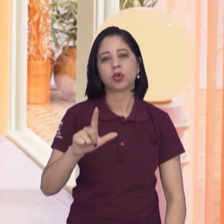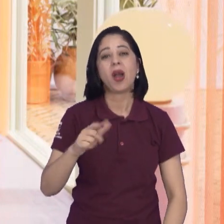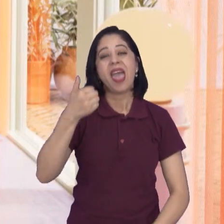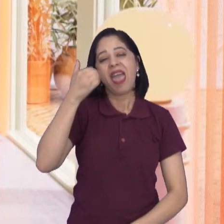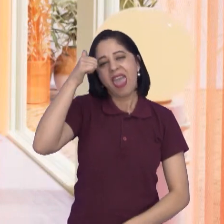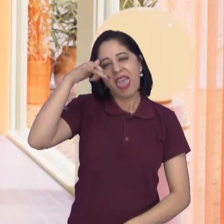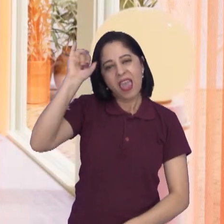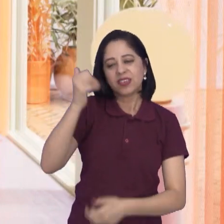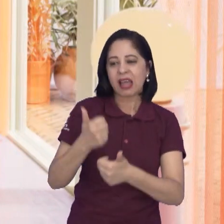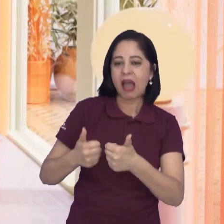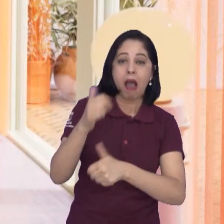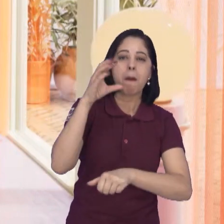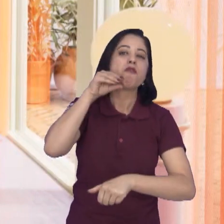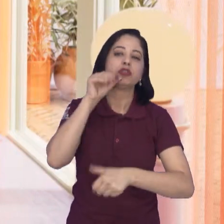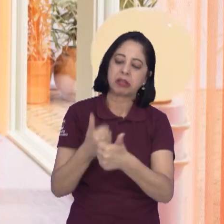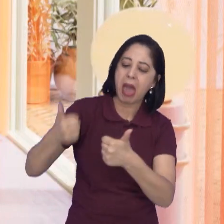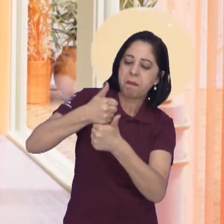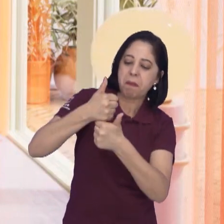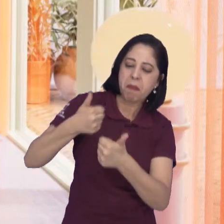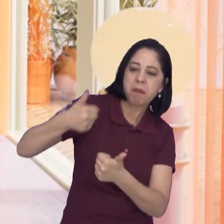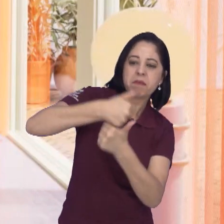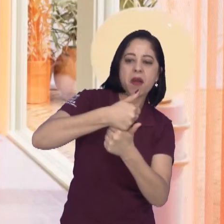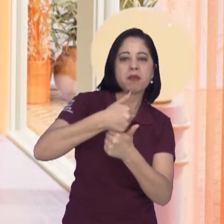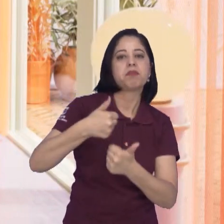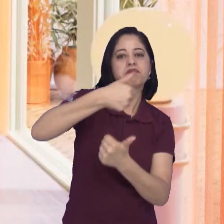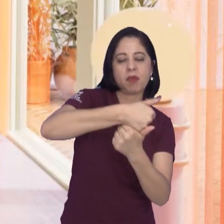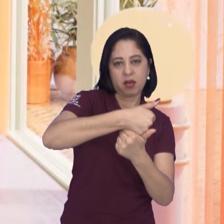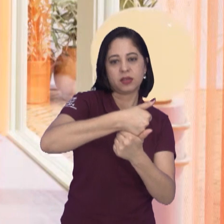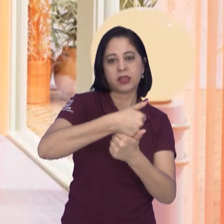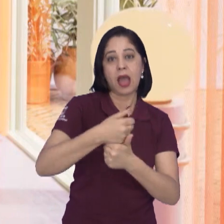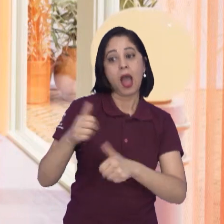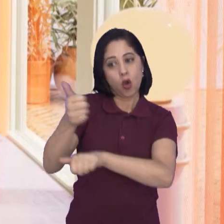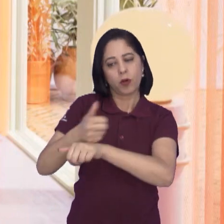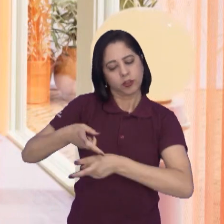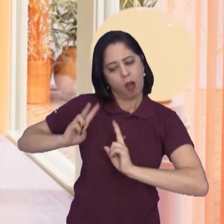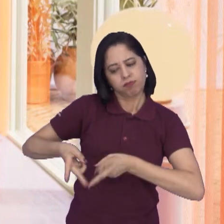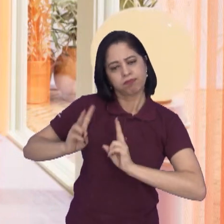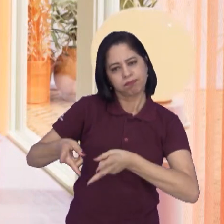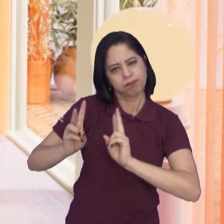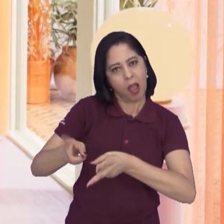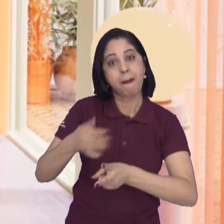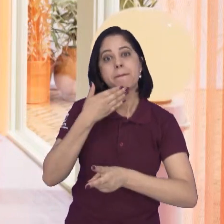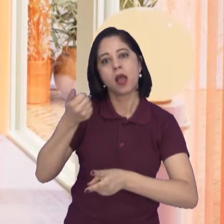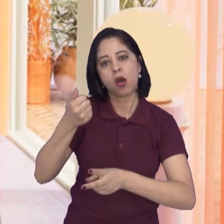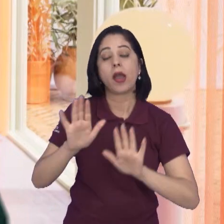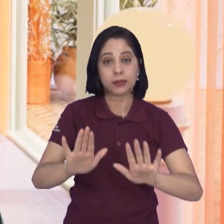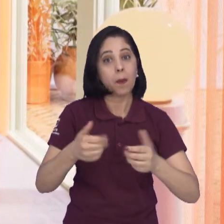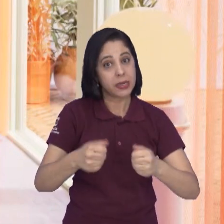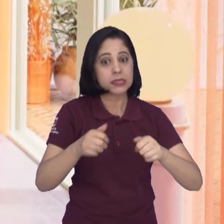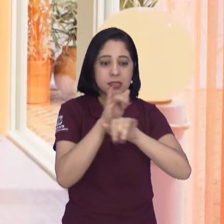rotatividade, trazer profissionais tão competentes ali que vão seguir na carreira na empresa. Então, campanhas, incentivos,